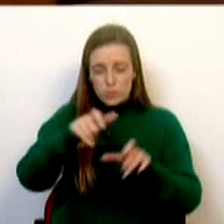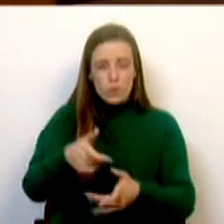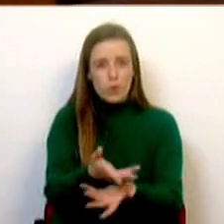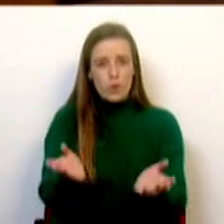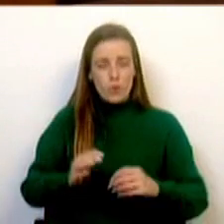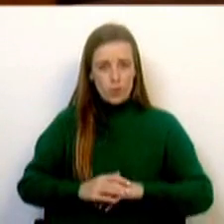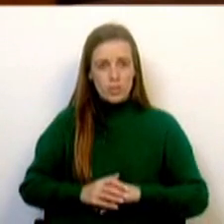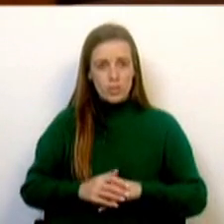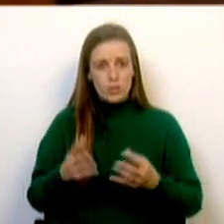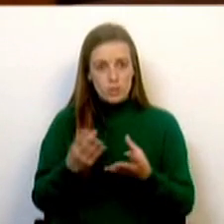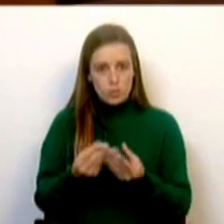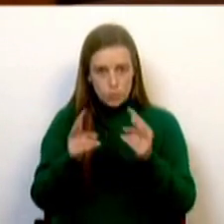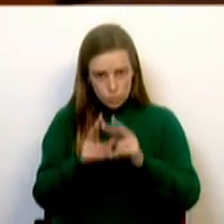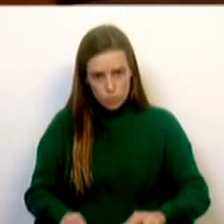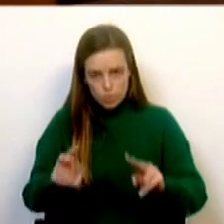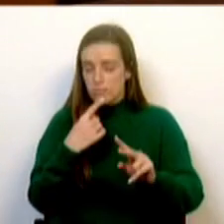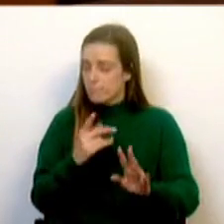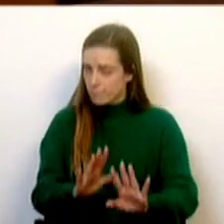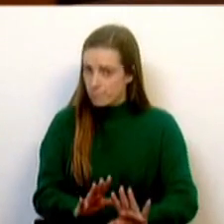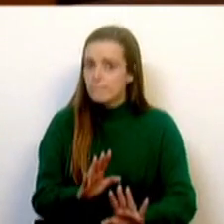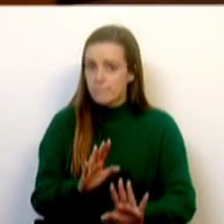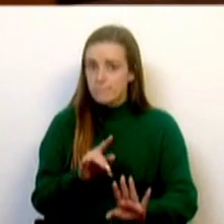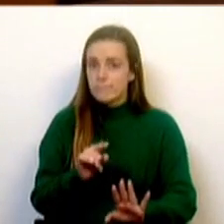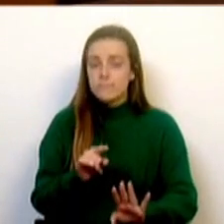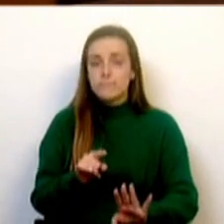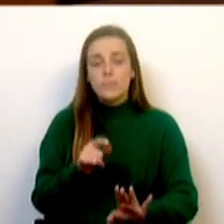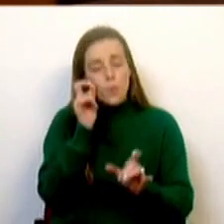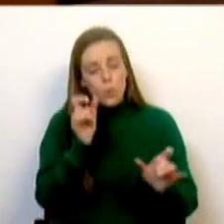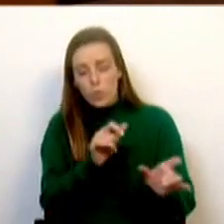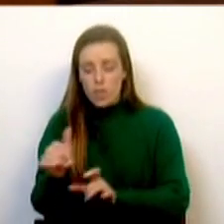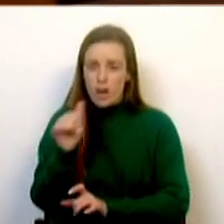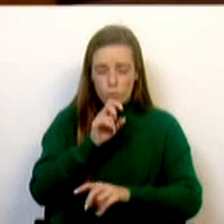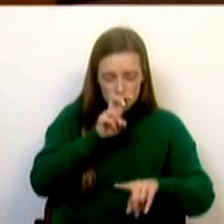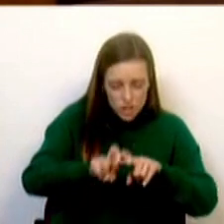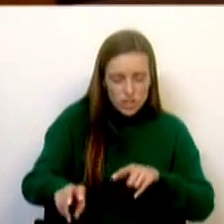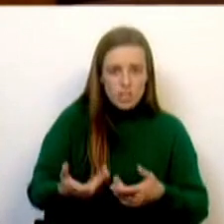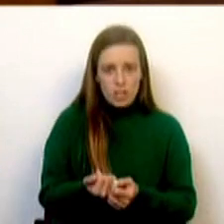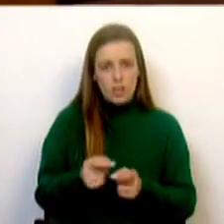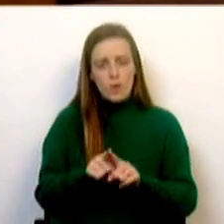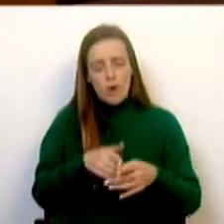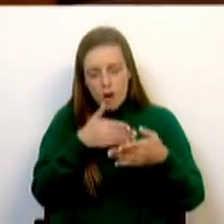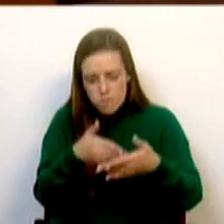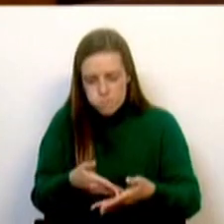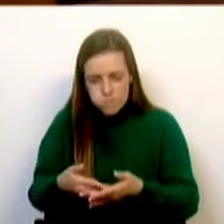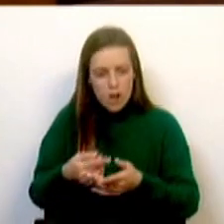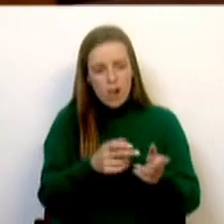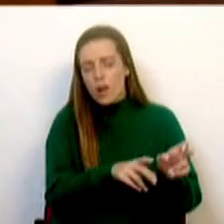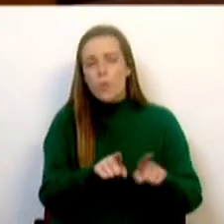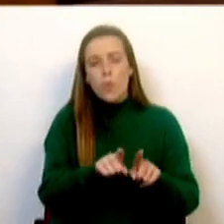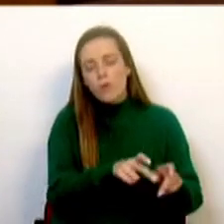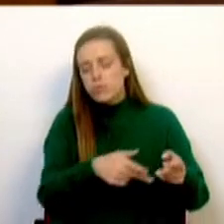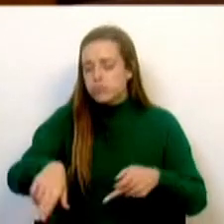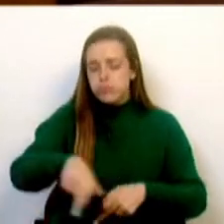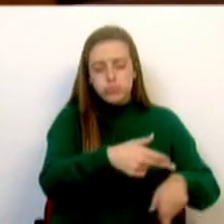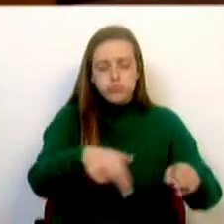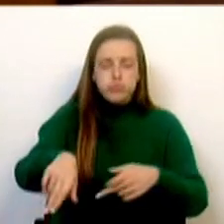todas as resoluções das Nações Unidas, diga-se, controlo das fontes de água e energia, restrições de movimentos, dificuldades